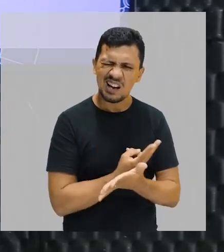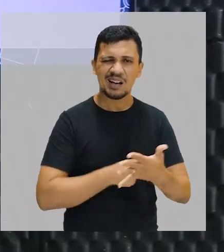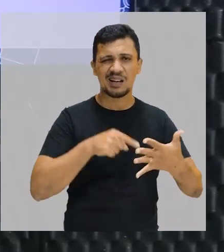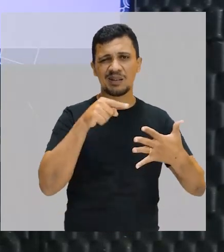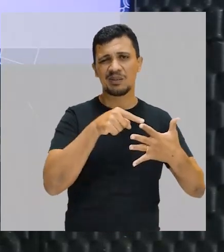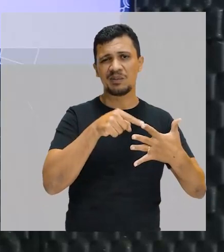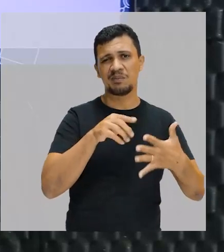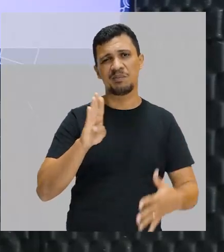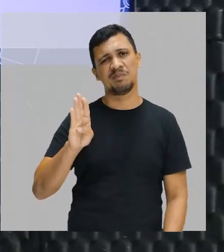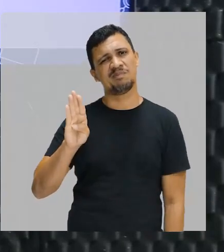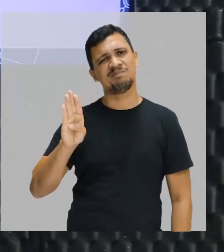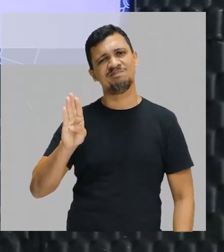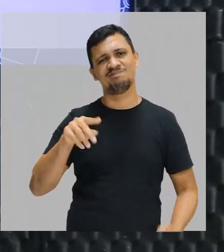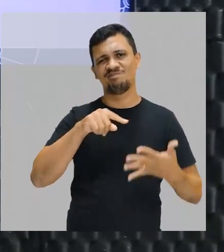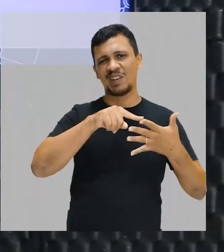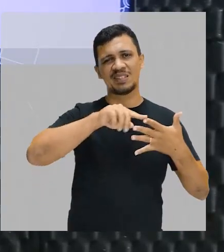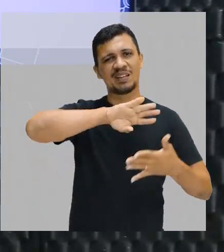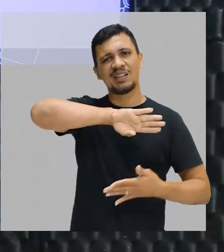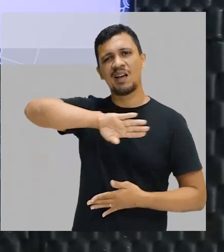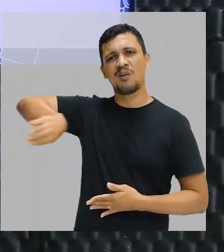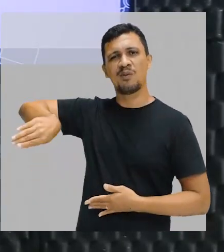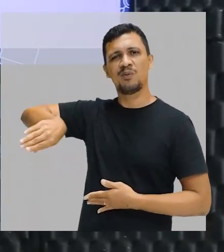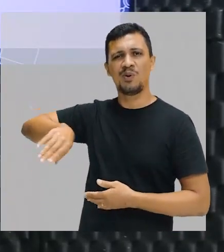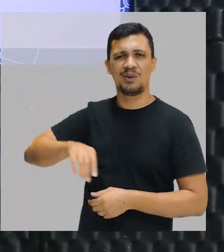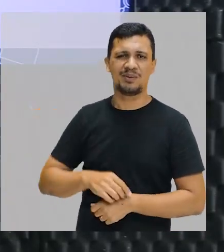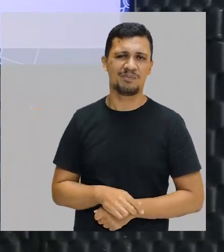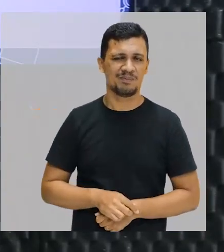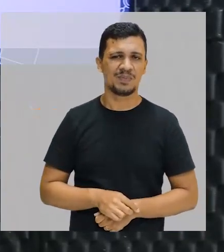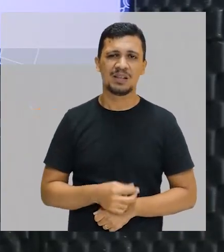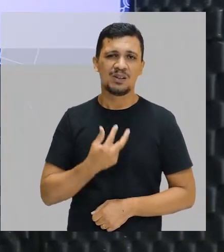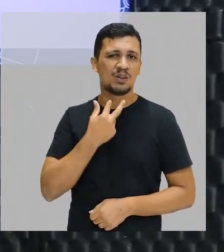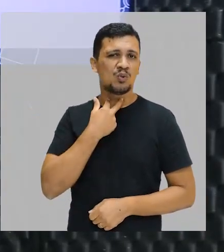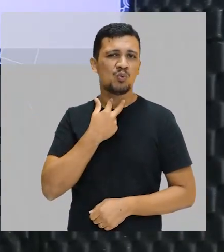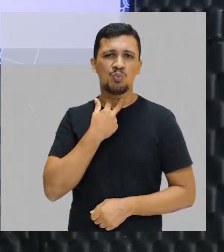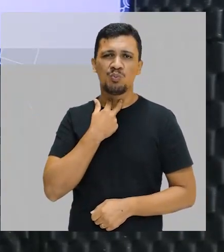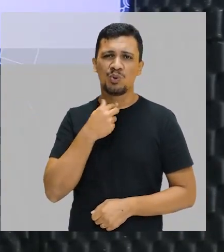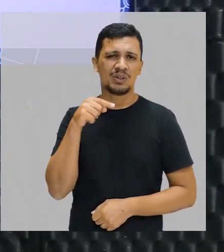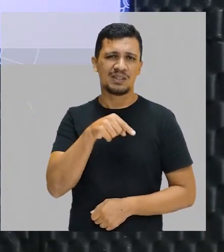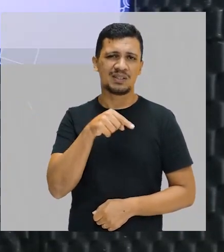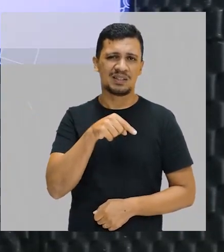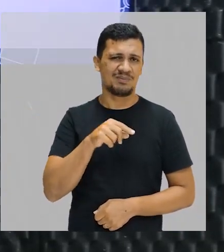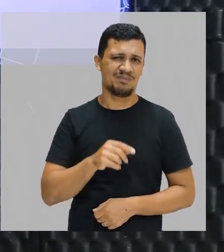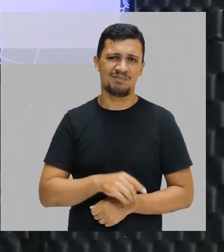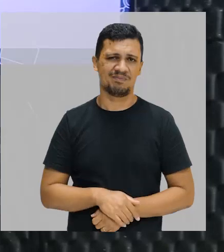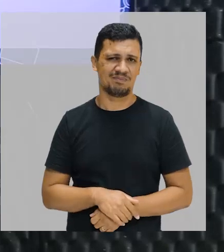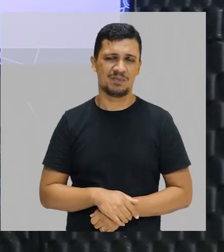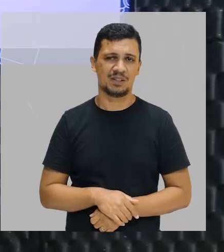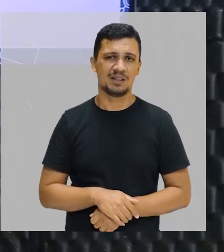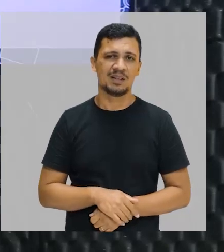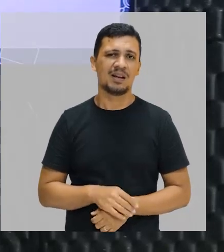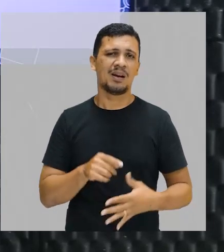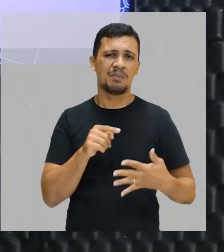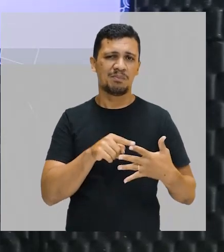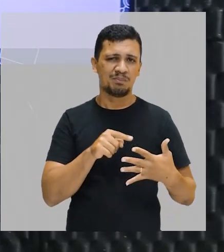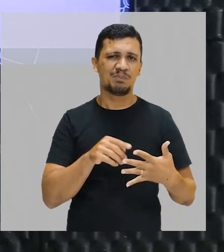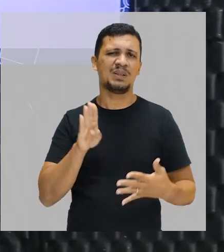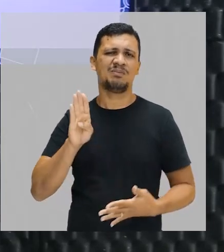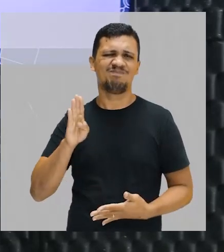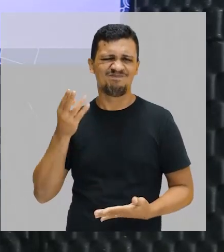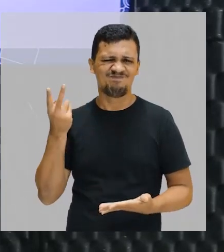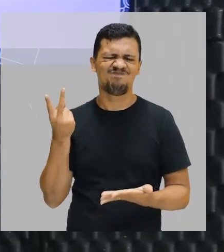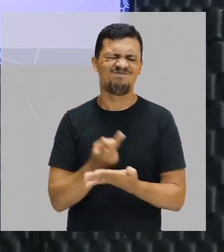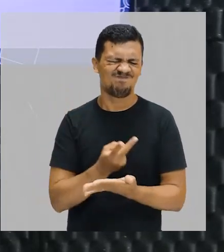aqui, ó. Tá fora, a gente não pode jamais aqui levá-la em consideração. A letra B fugiu muito,